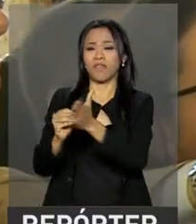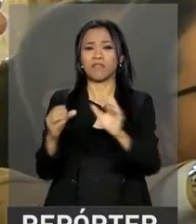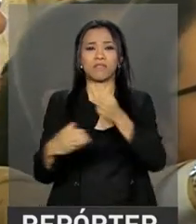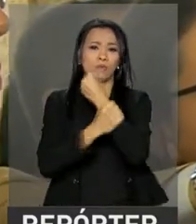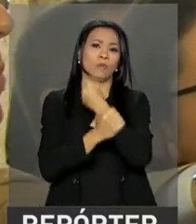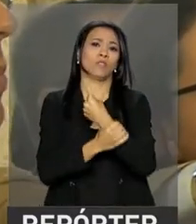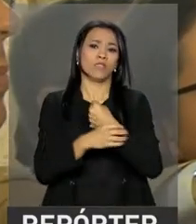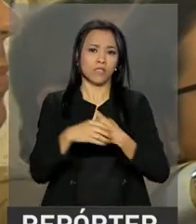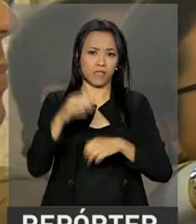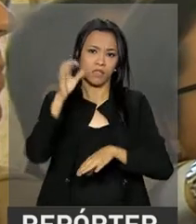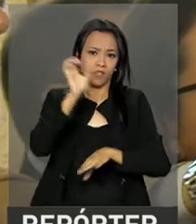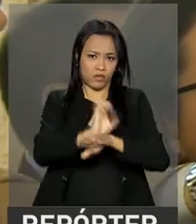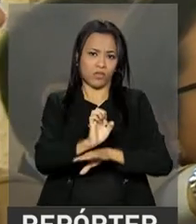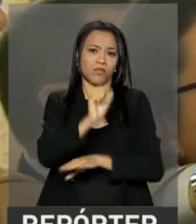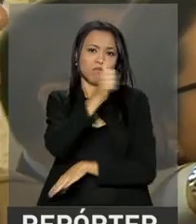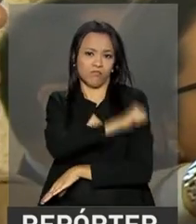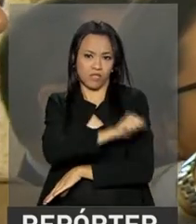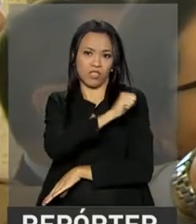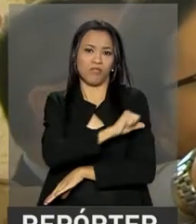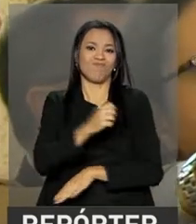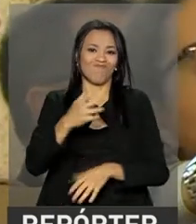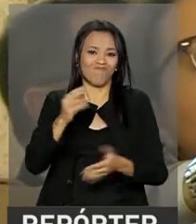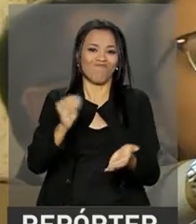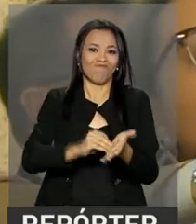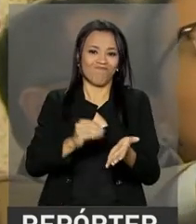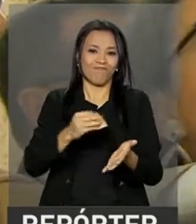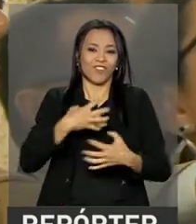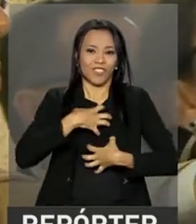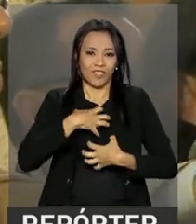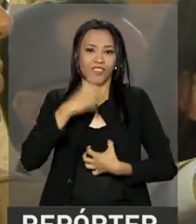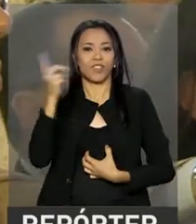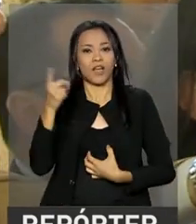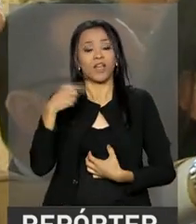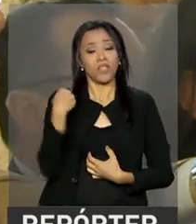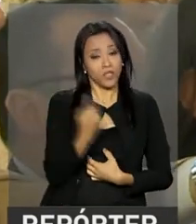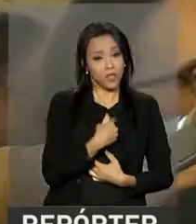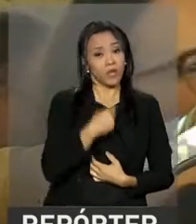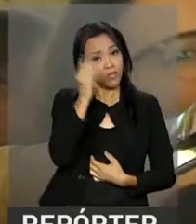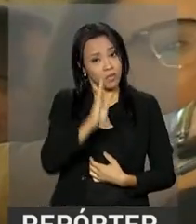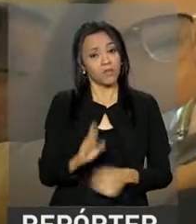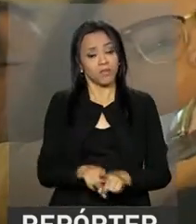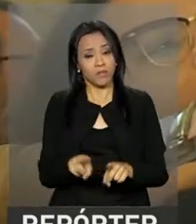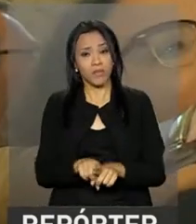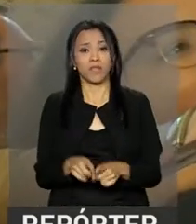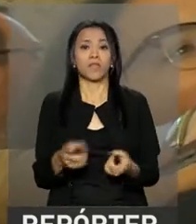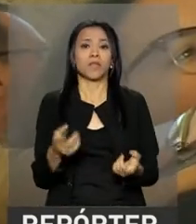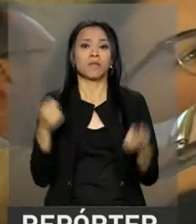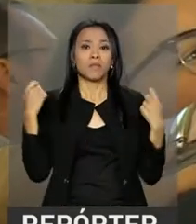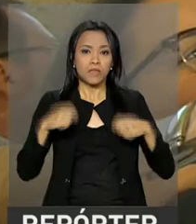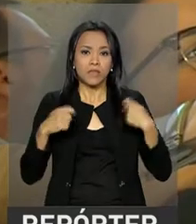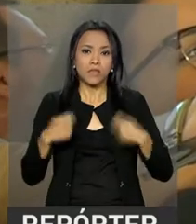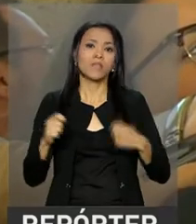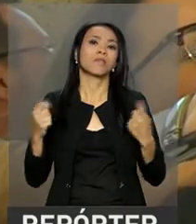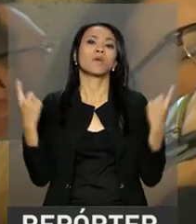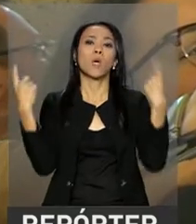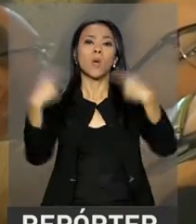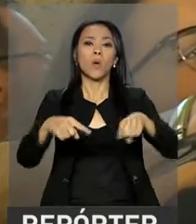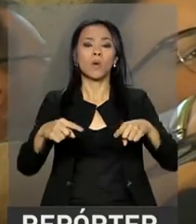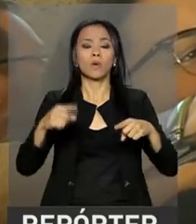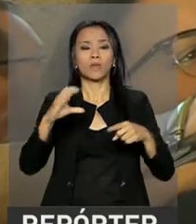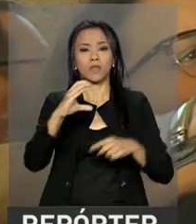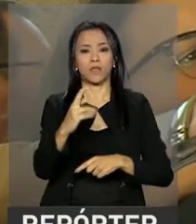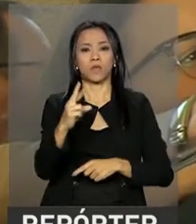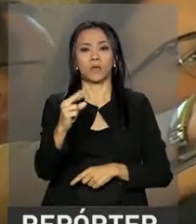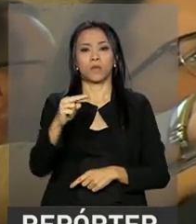cariocas vivem, mas todo o Brasil sente. Porque a gente é um pouco carioca, não tem jeito. Precisa combater a criminalidade,